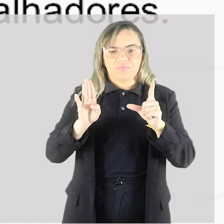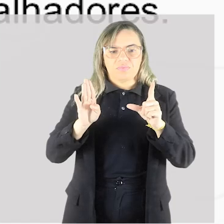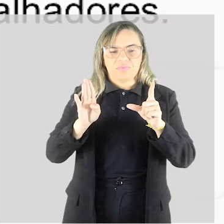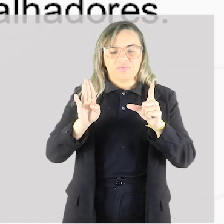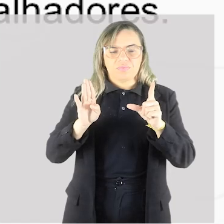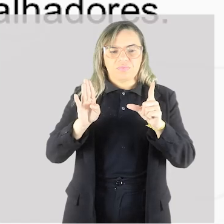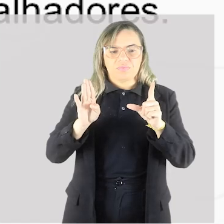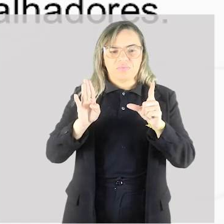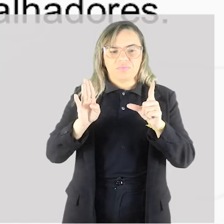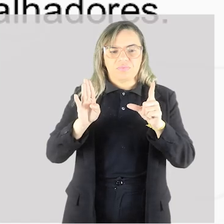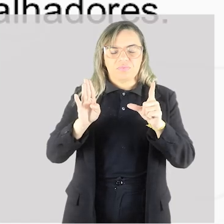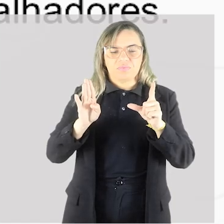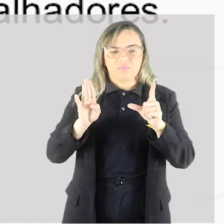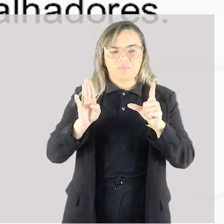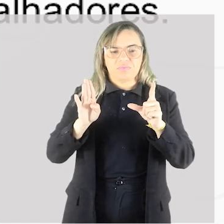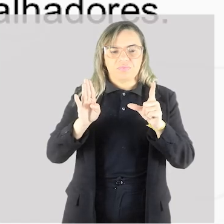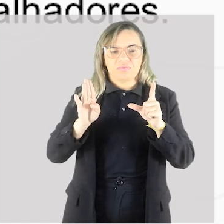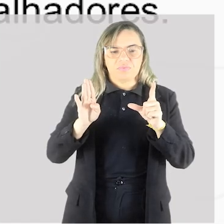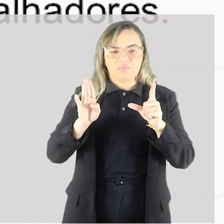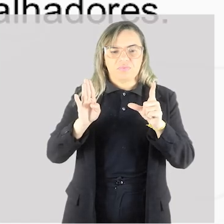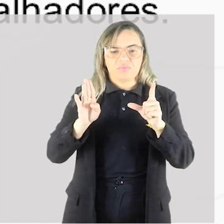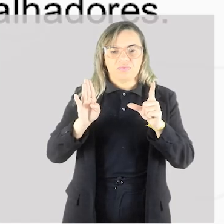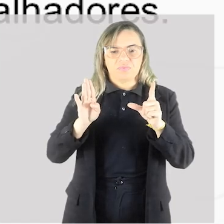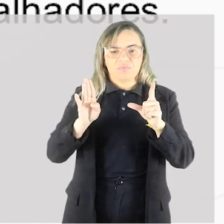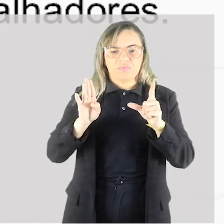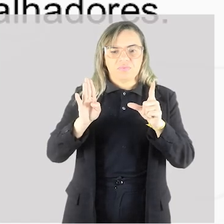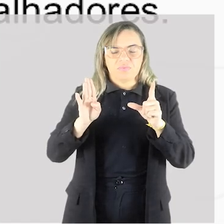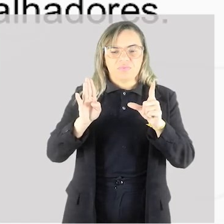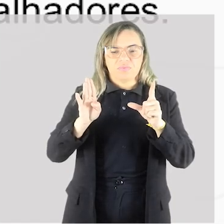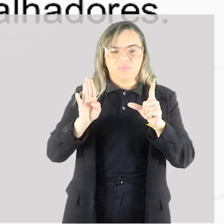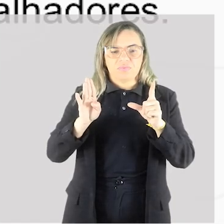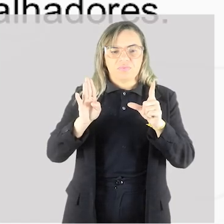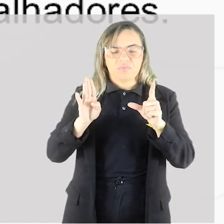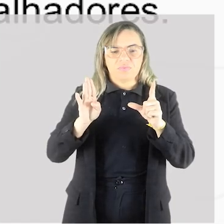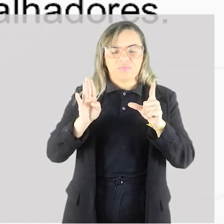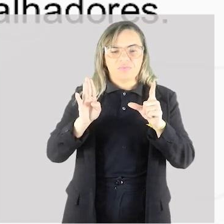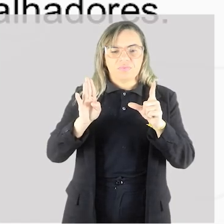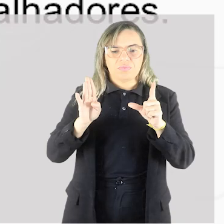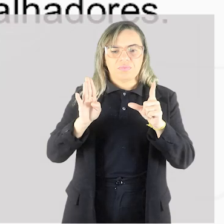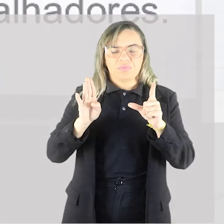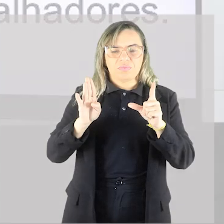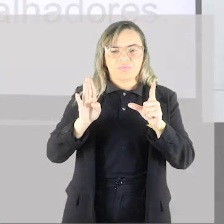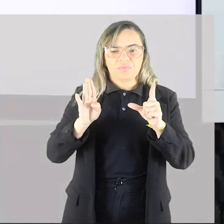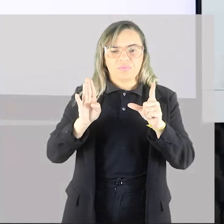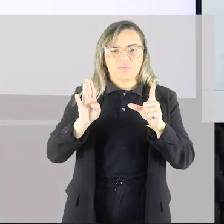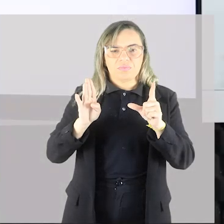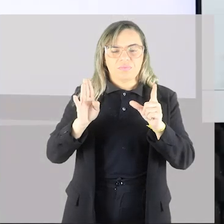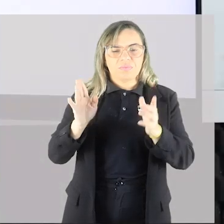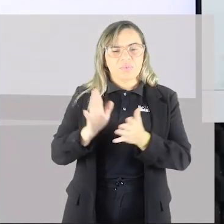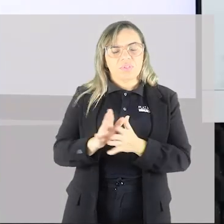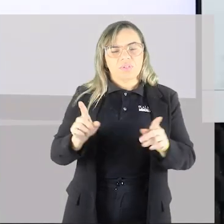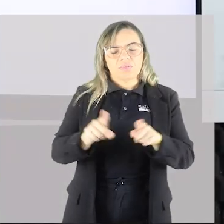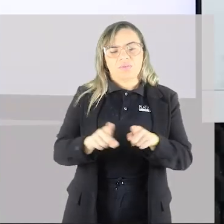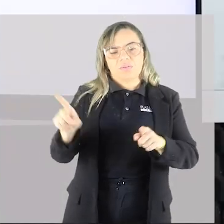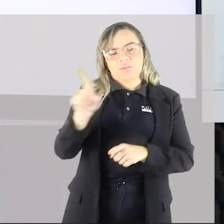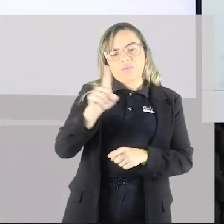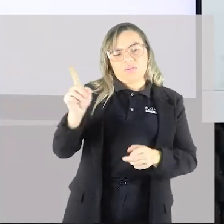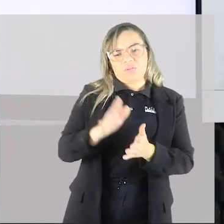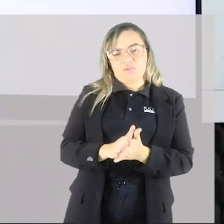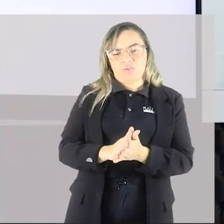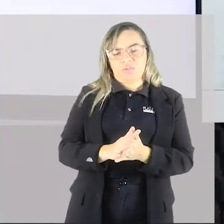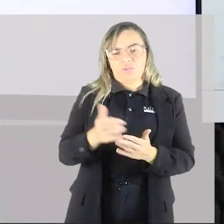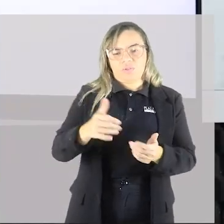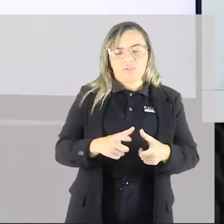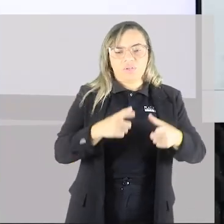produção, modelo toyotista, que acarretou mudança nas relações de trabalho, aplica-se apenas à indústria japonesa? Também não, porque ele não fica só na